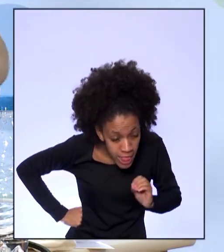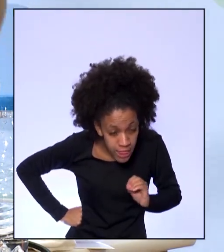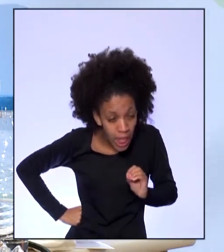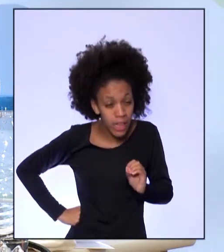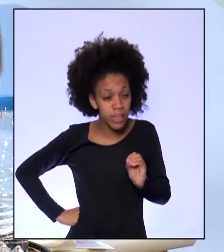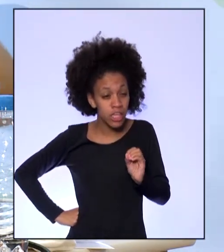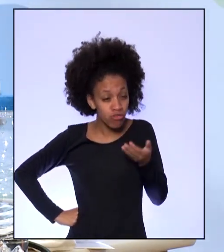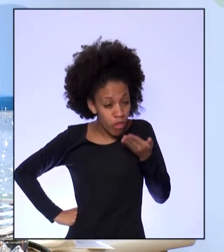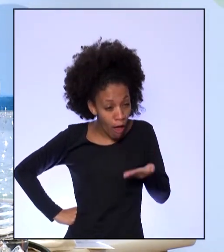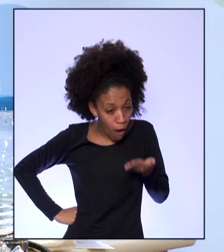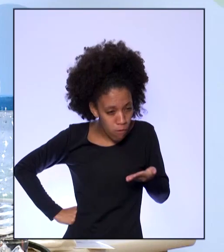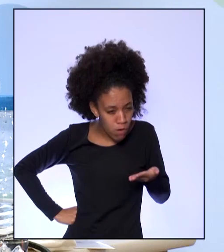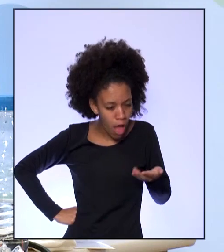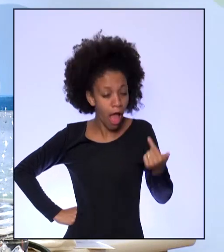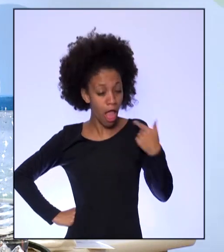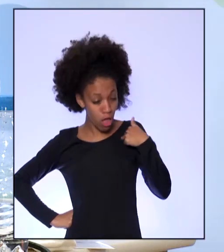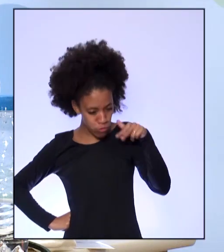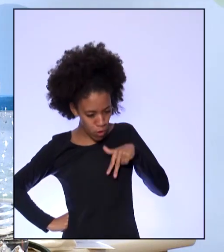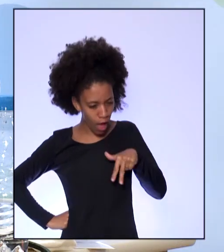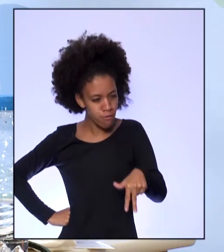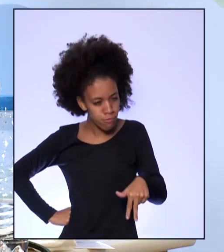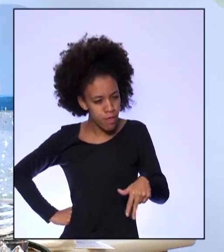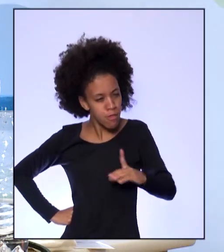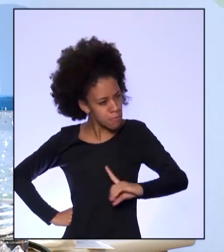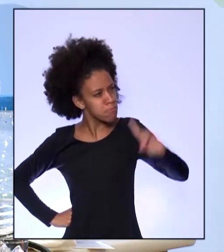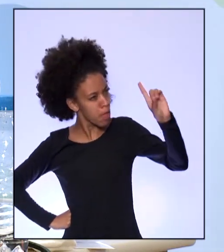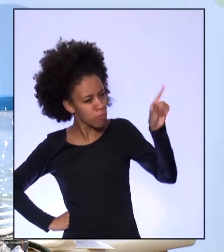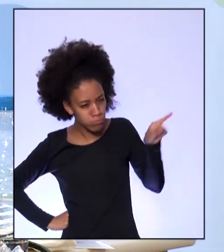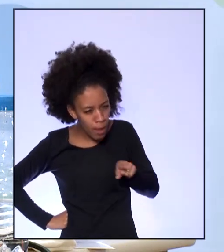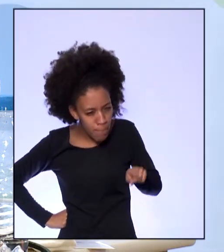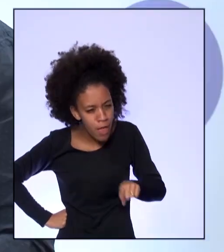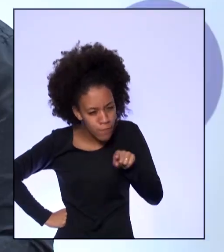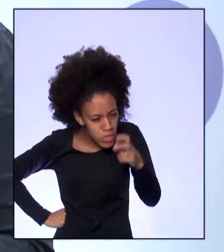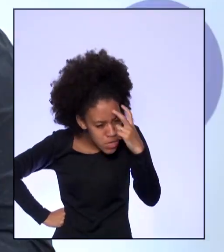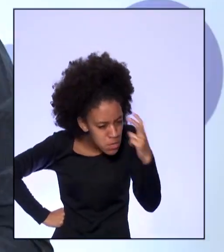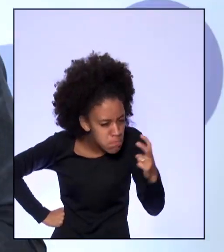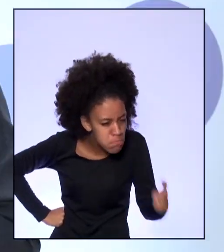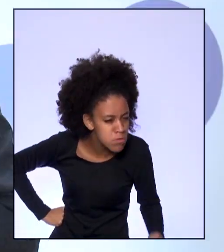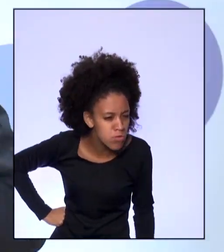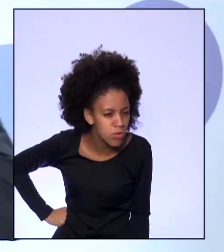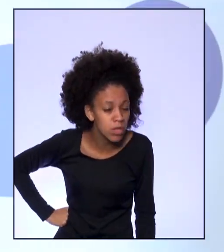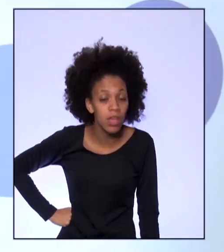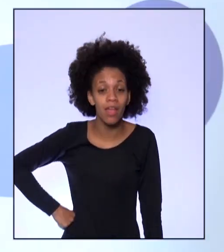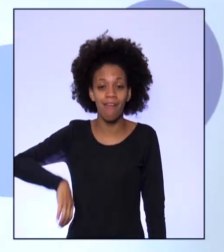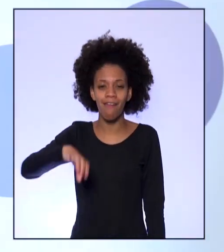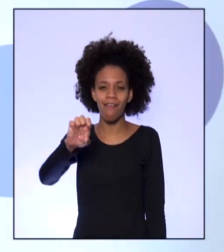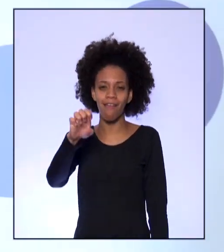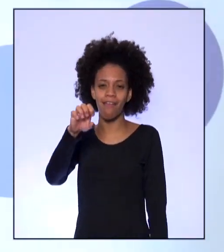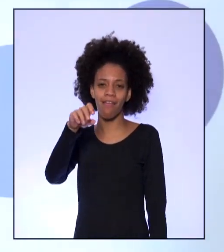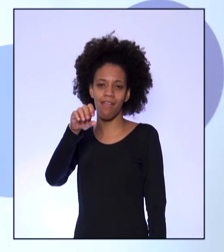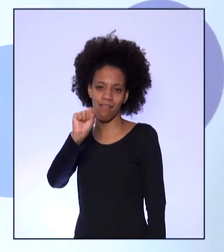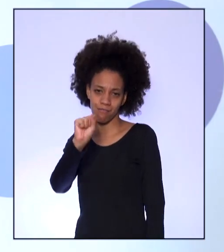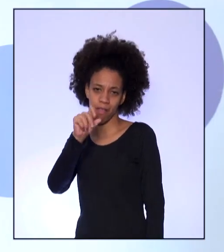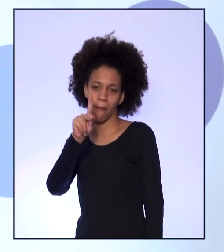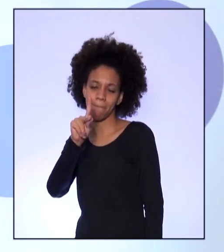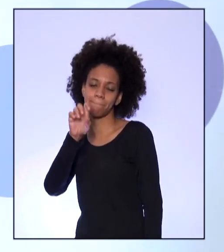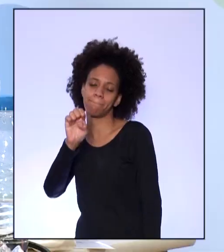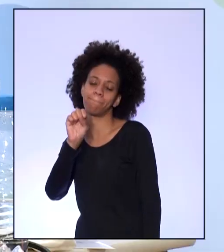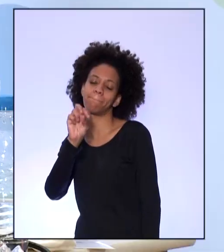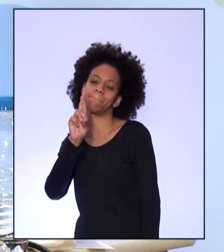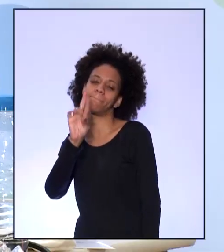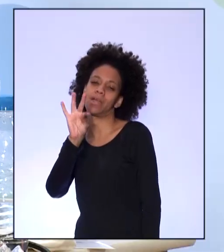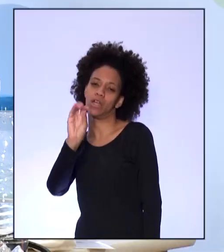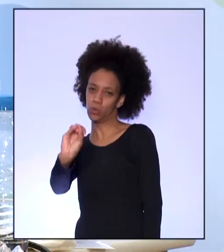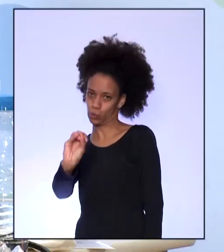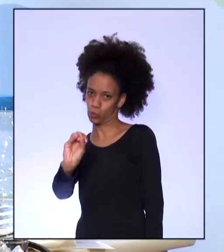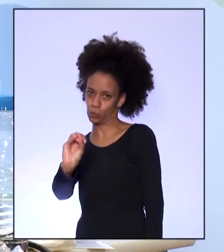tá aqui, Deus tá vendo também, viu? Espertinho você." Esse espertinho tem uma outra conotação. Acho que ela não tá muito feliz comigo, viu? Sim. Será que a